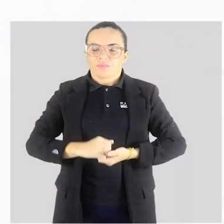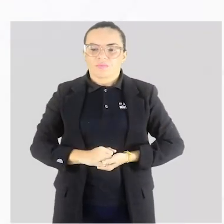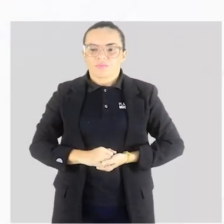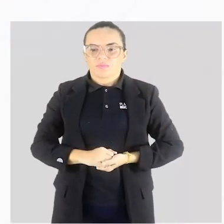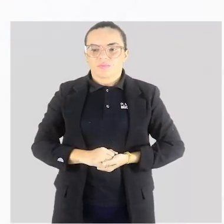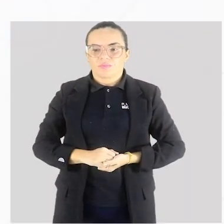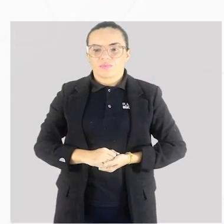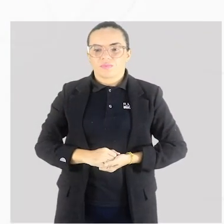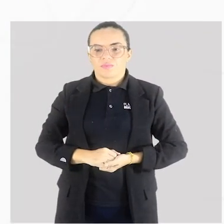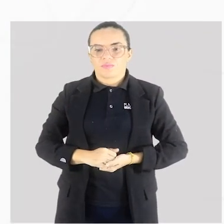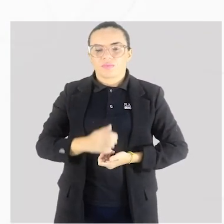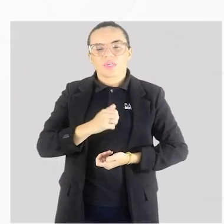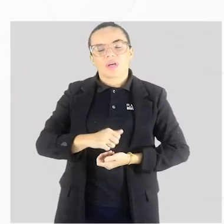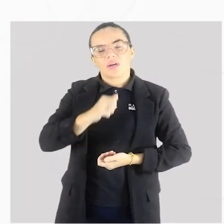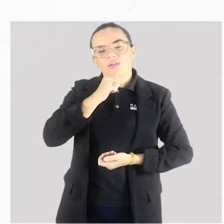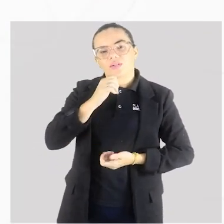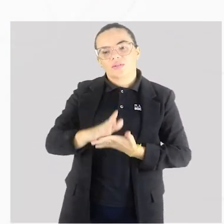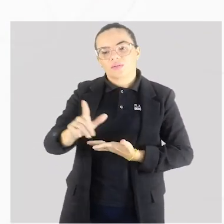Ainda tem...